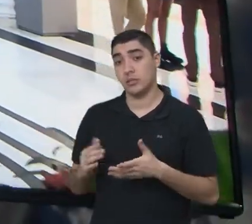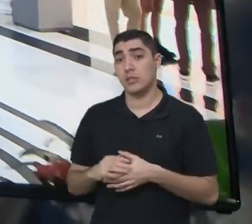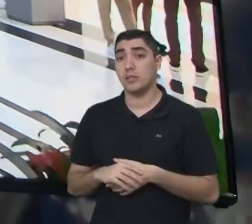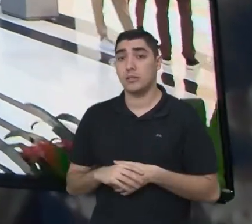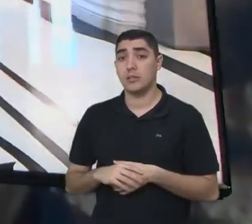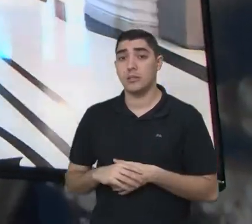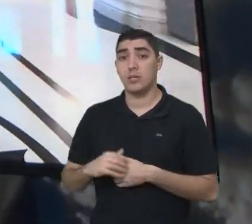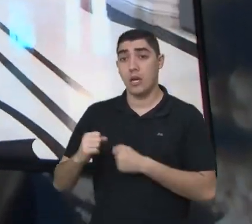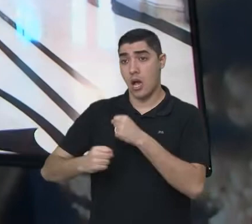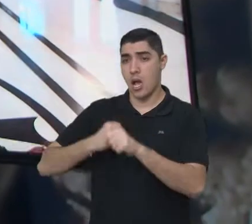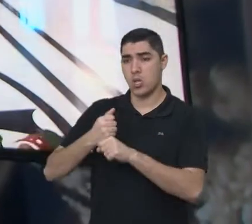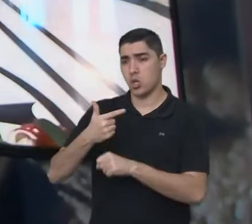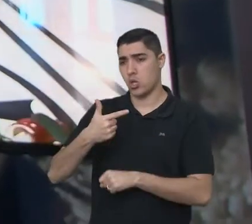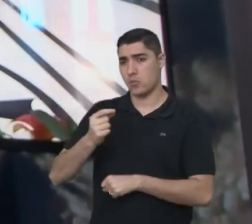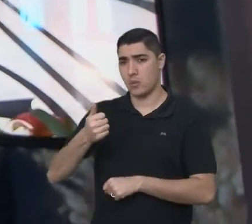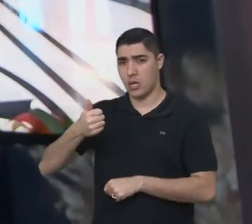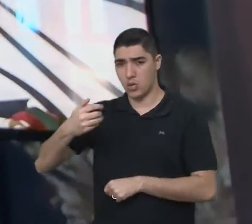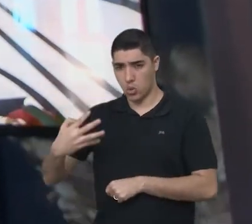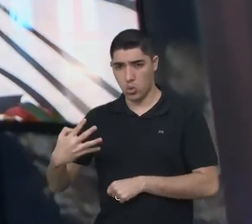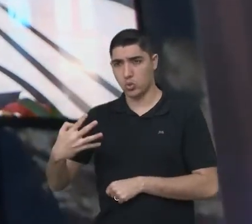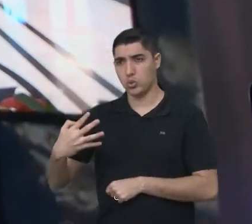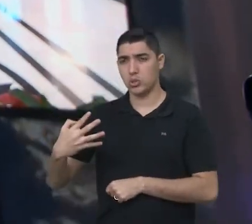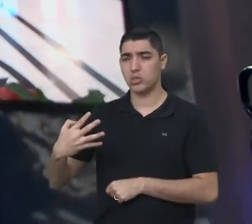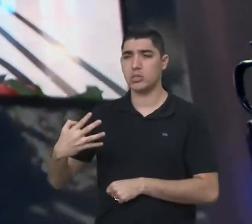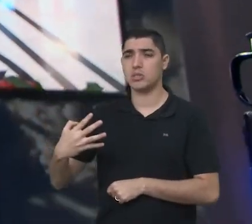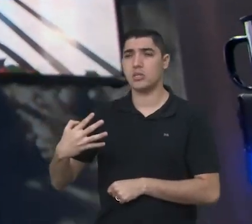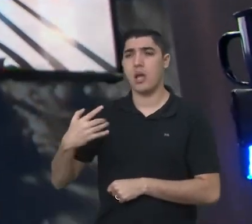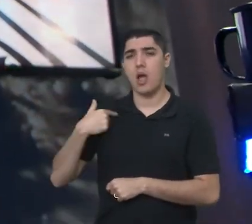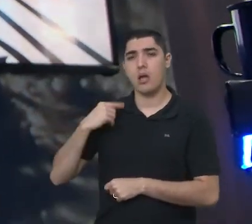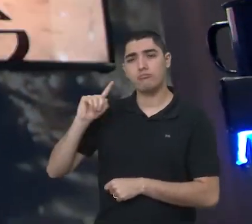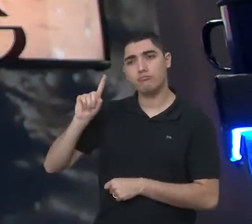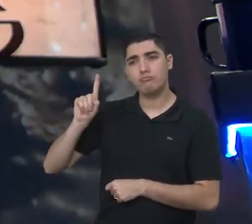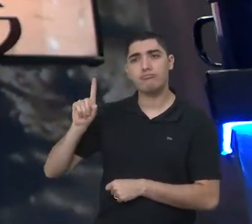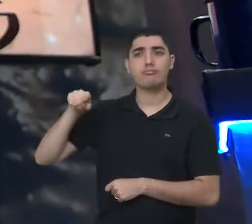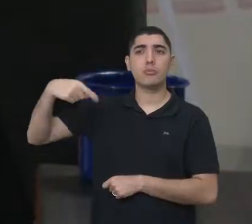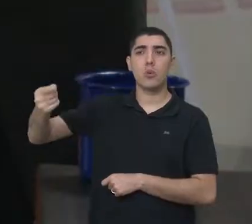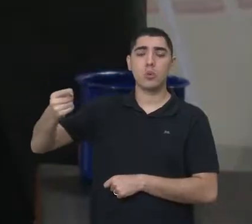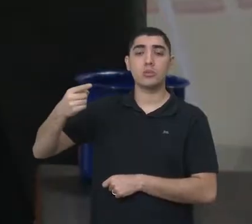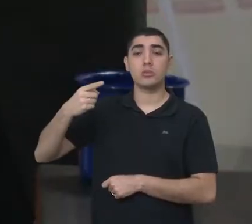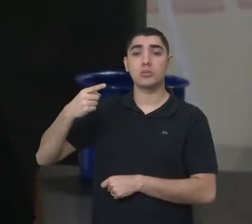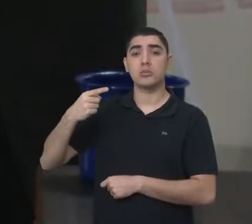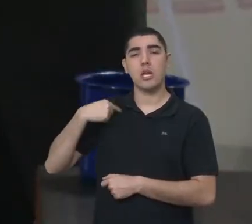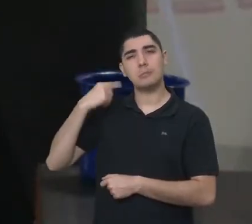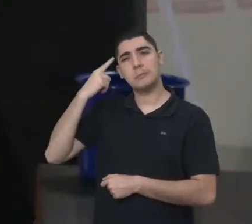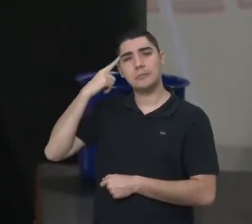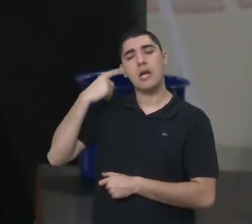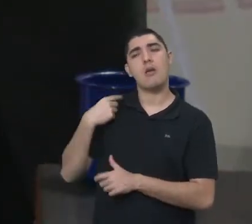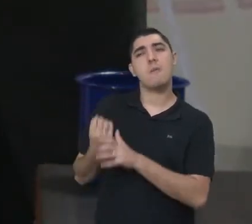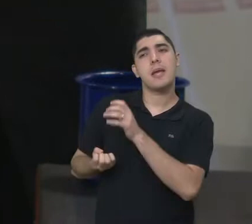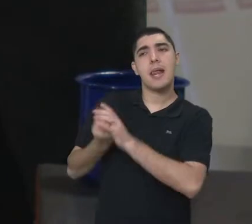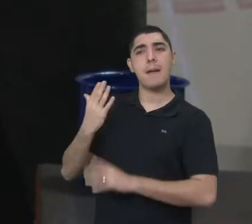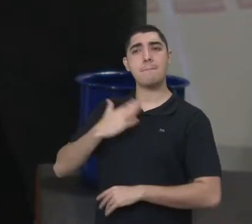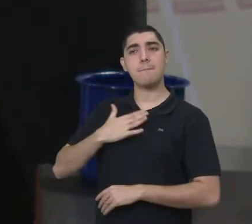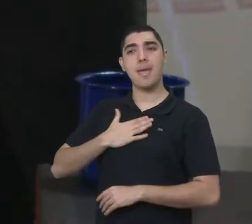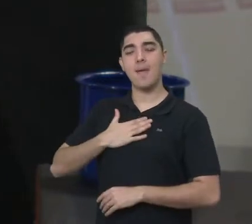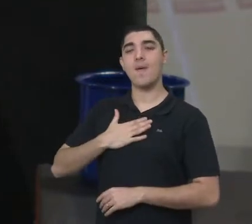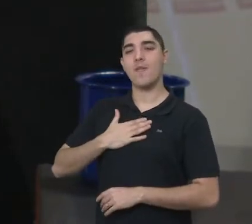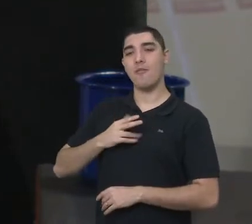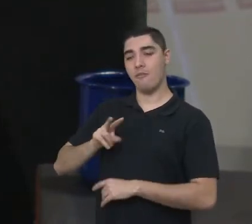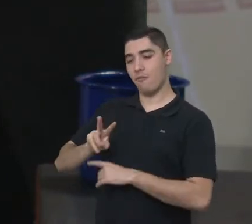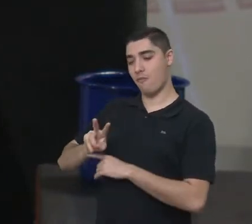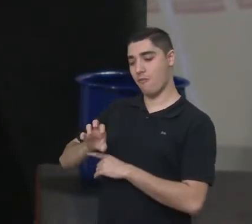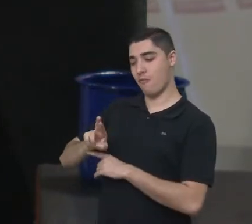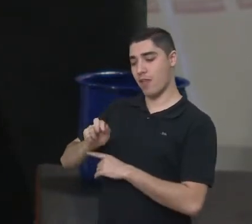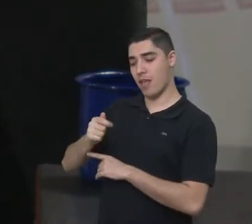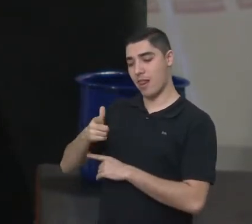E aí em 2014, mais lá pra frente, aí eu tive o insight de criar o Vira Almofada, mas